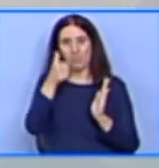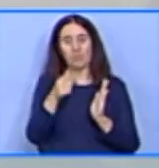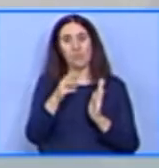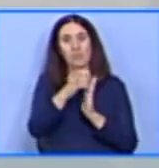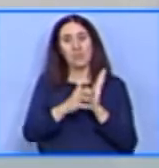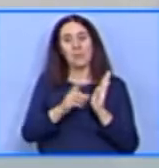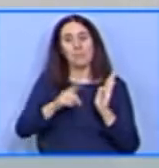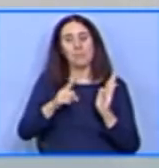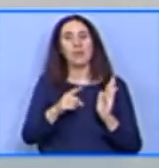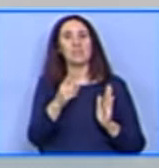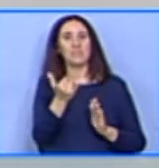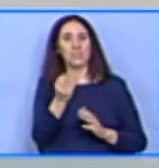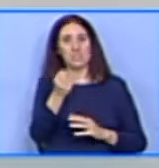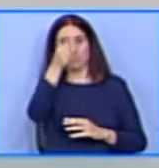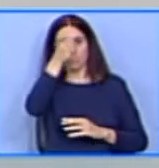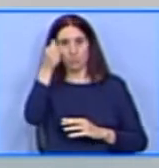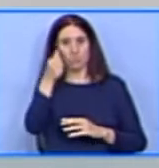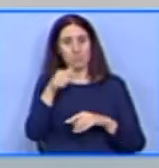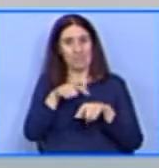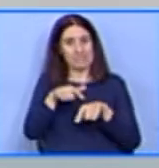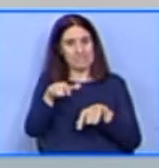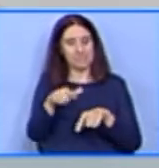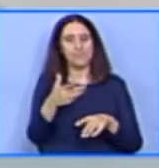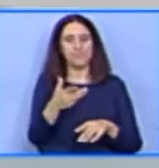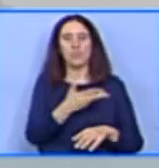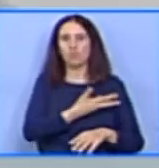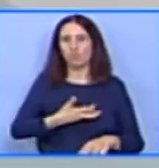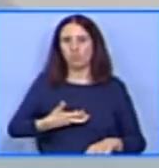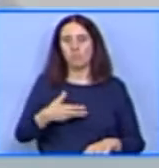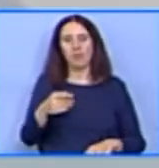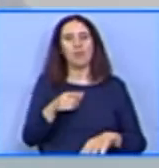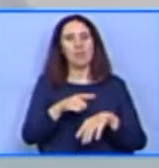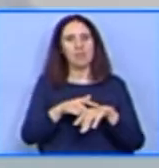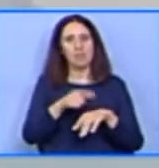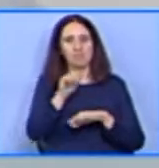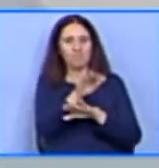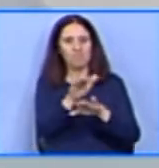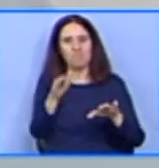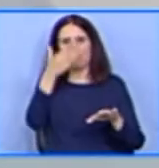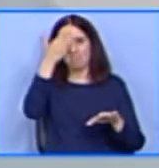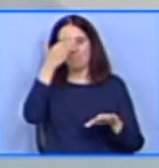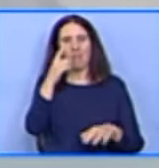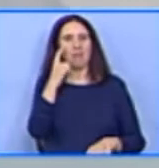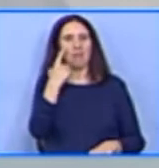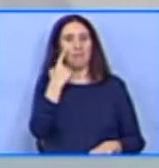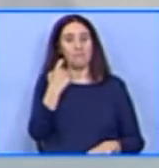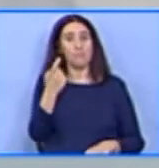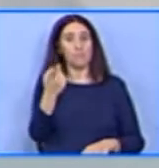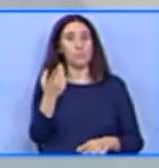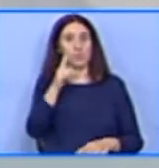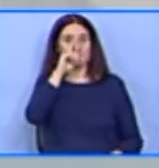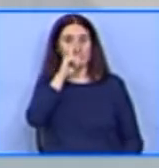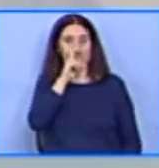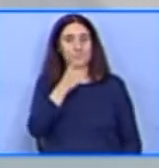do tempo comum, daqui a pouco, mas lembrar que nestes dias de férias, para grande parte dos